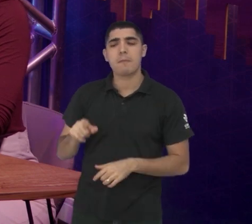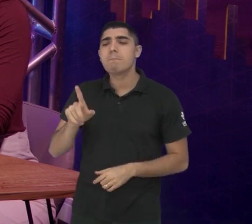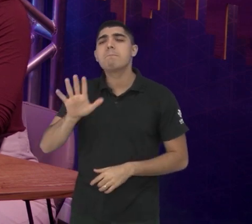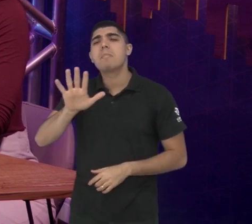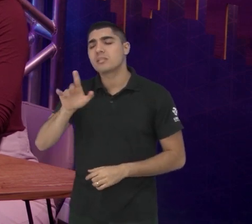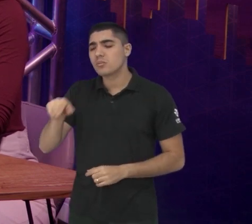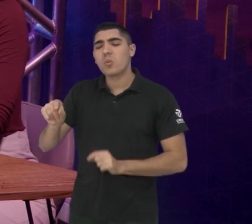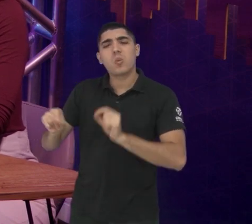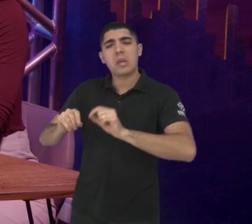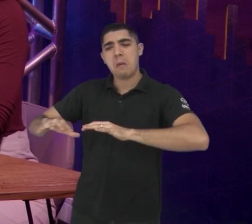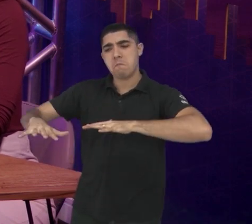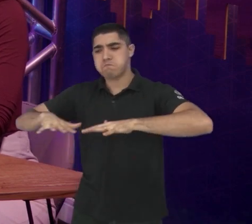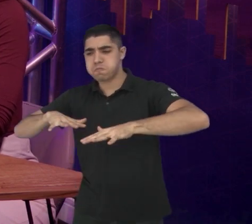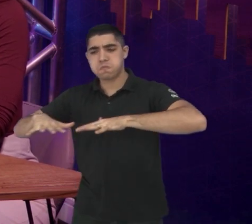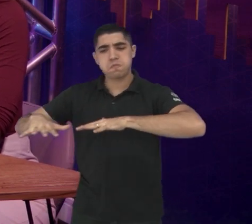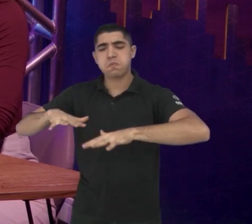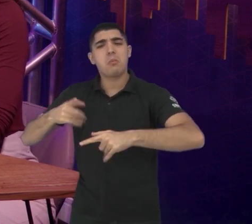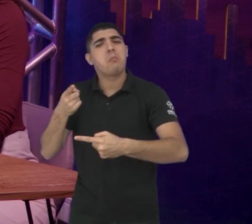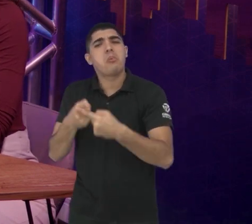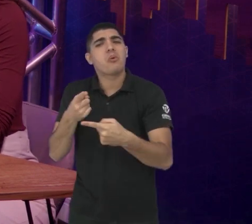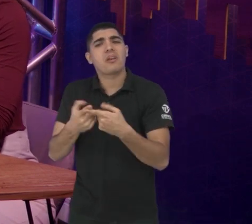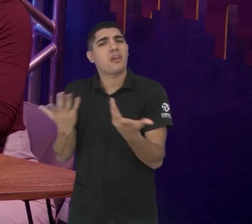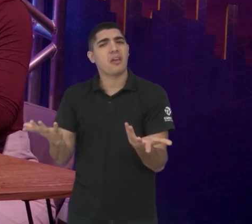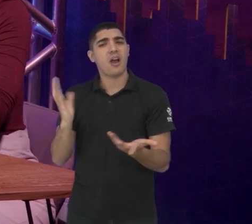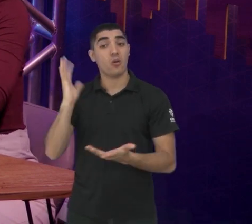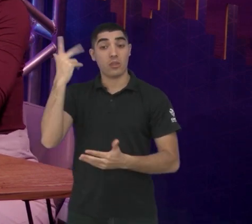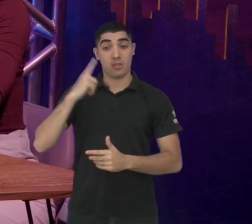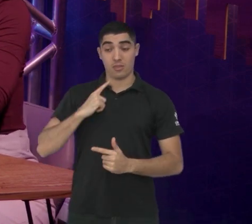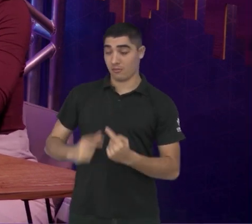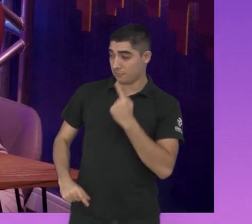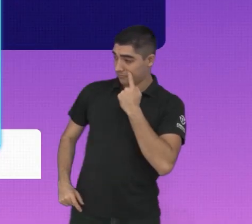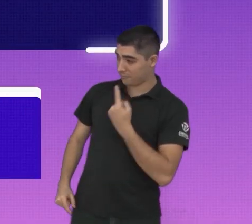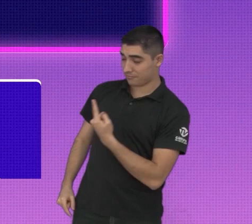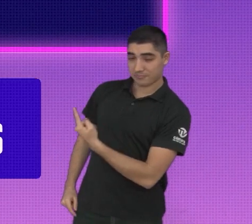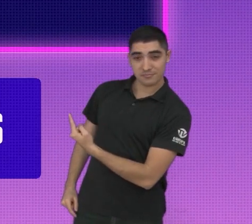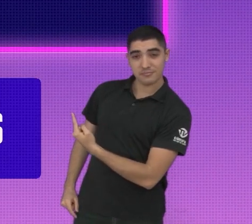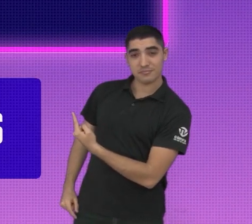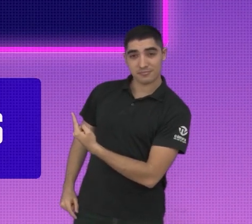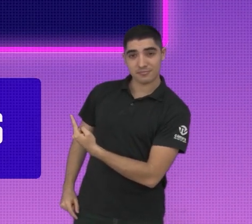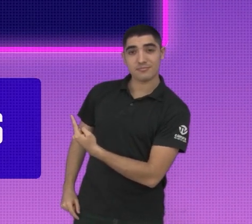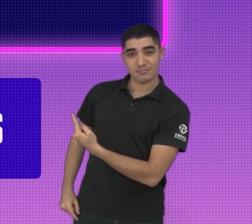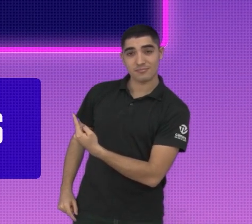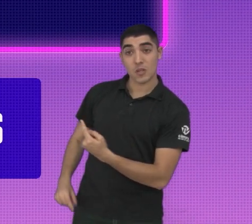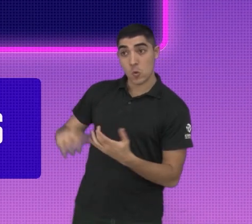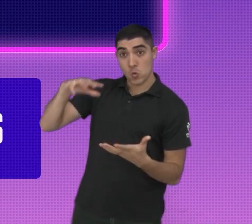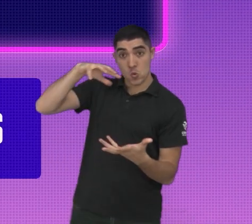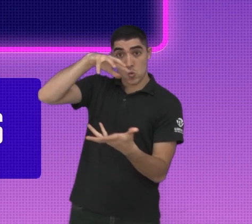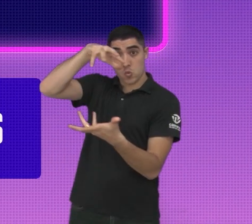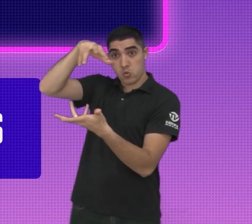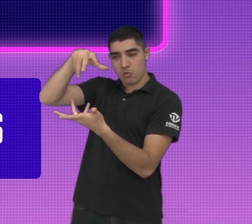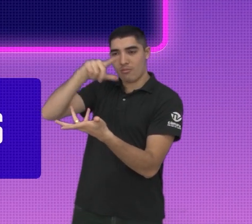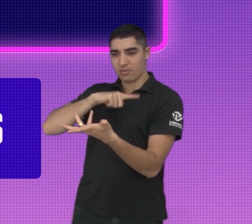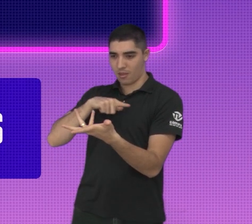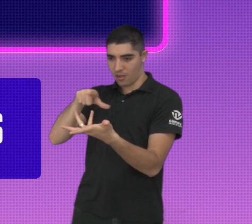que causa os terremotos, né, gente, são quando as placas tectônicas, existem várias placas tectônicas,